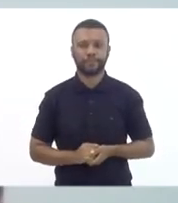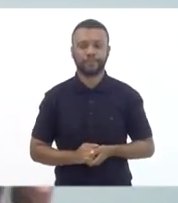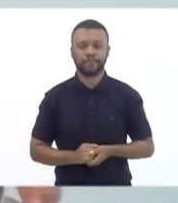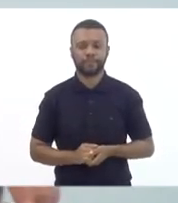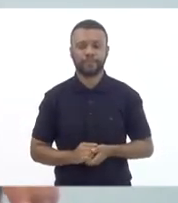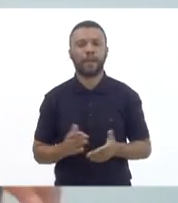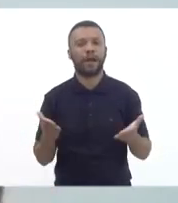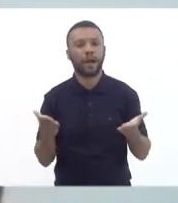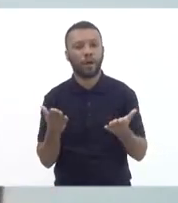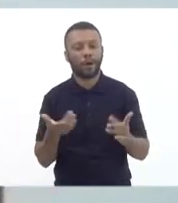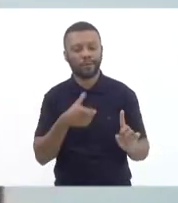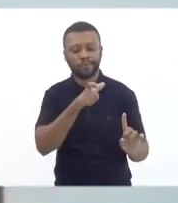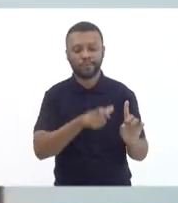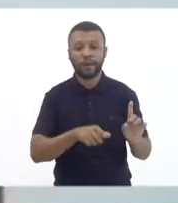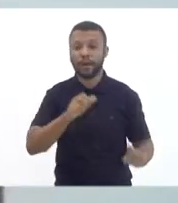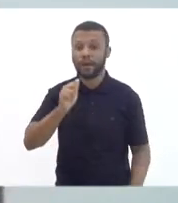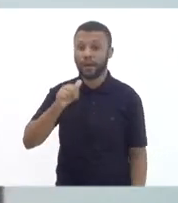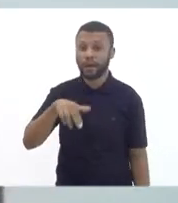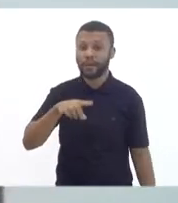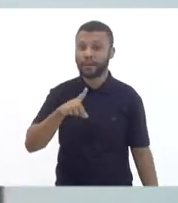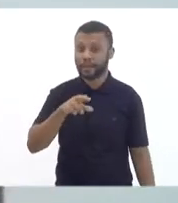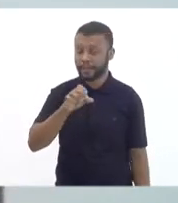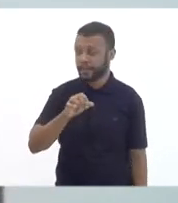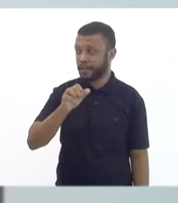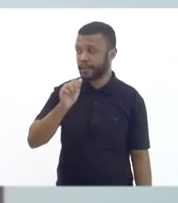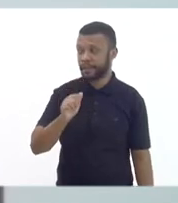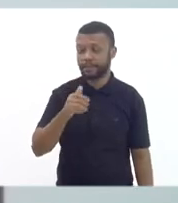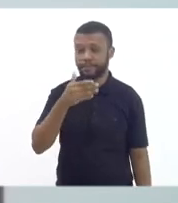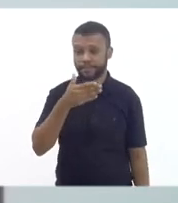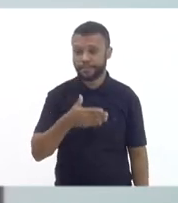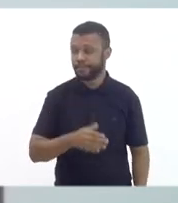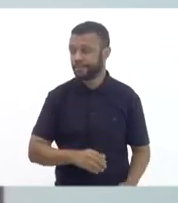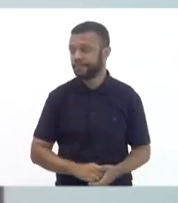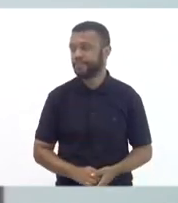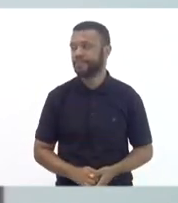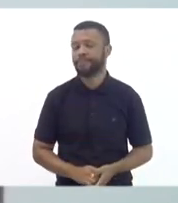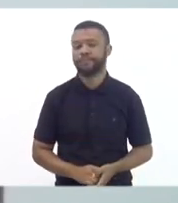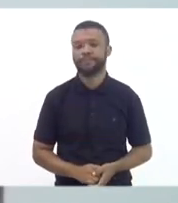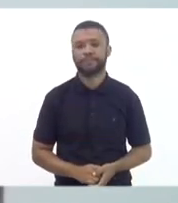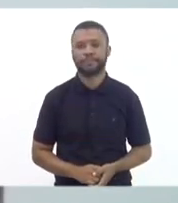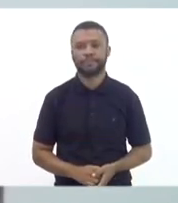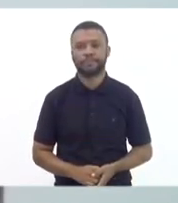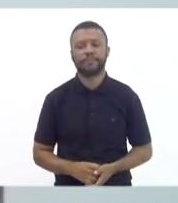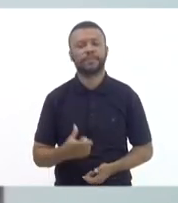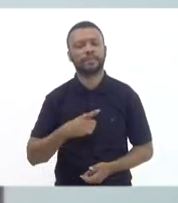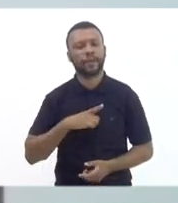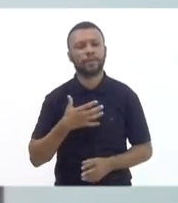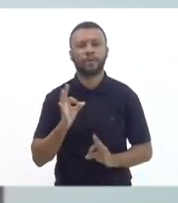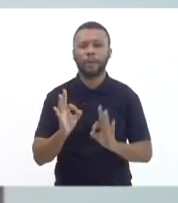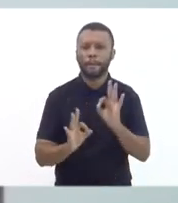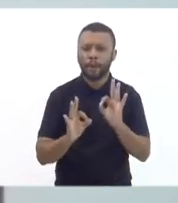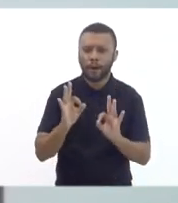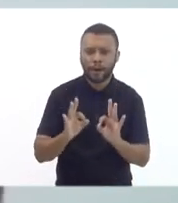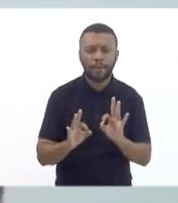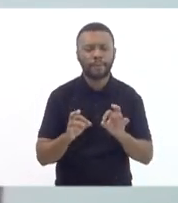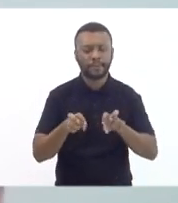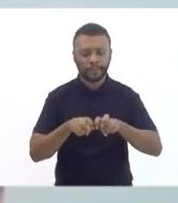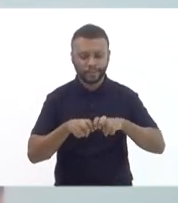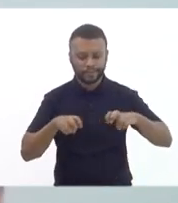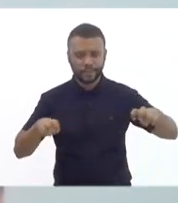Agora, senhora Andréia, primeiras damas, né? Então, a única dama nessa mesa. Senhora